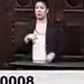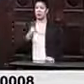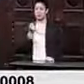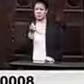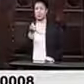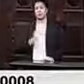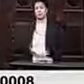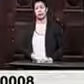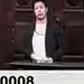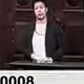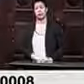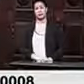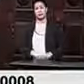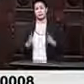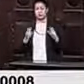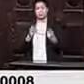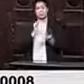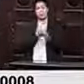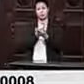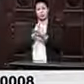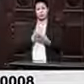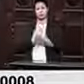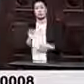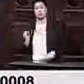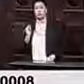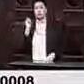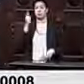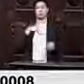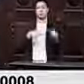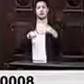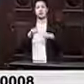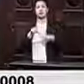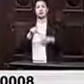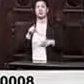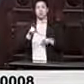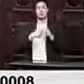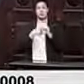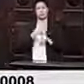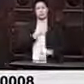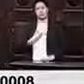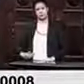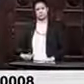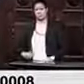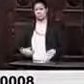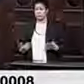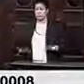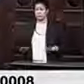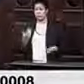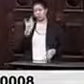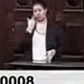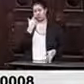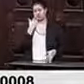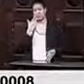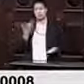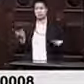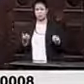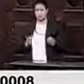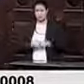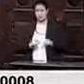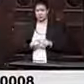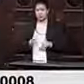financeiro, com a questão do pagamento dos juros extorsivos da dívida pública. Aliás, quero registrar que